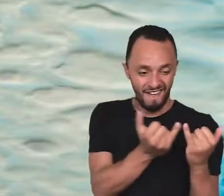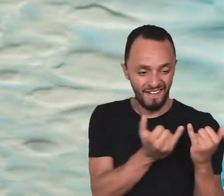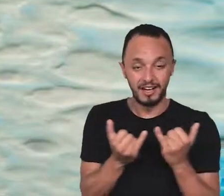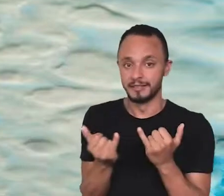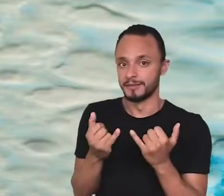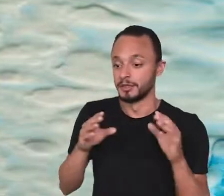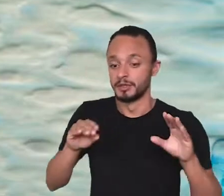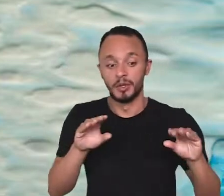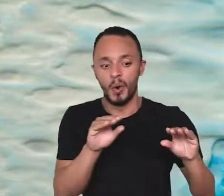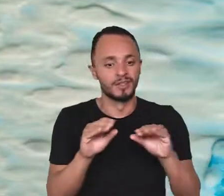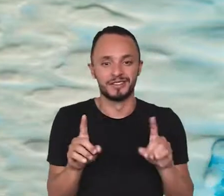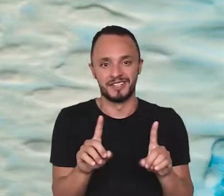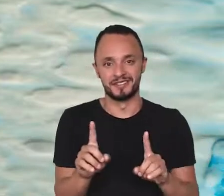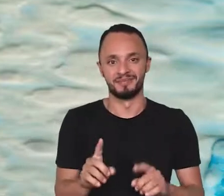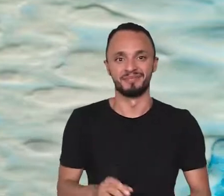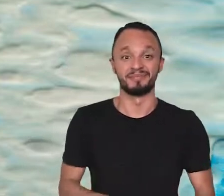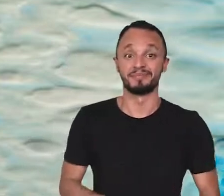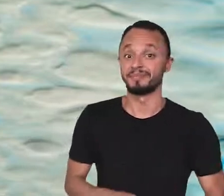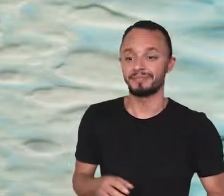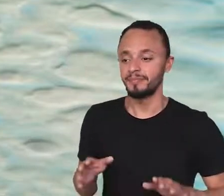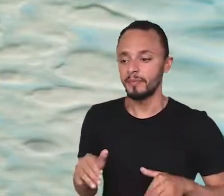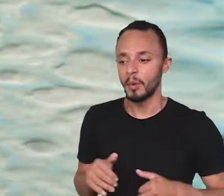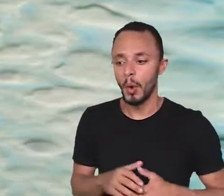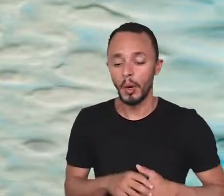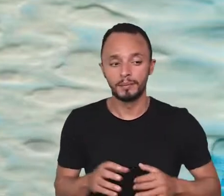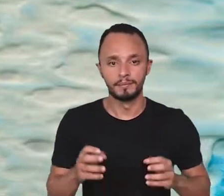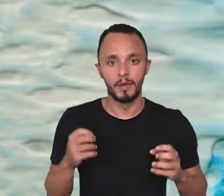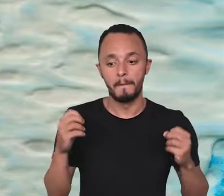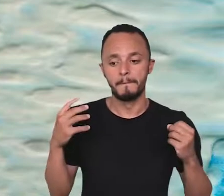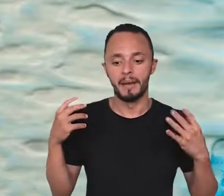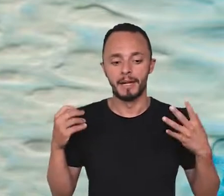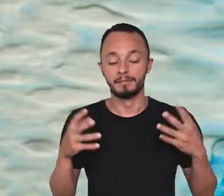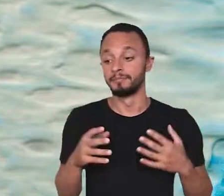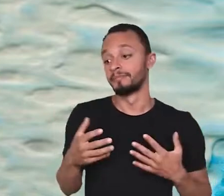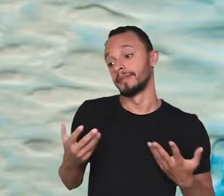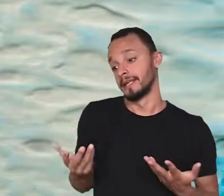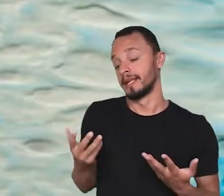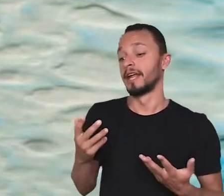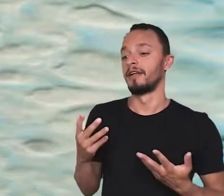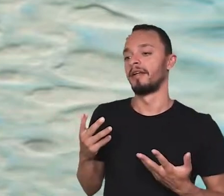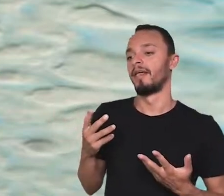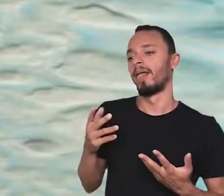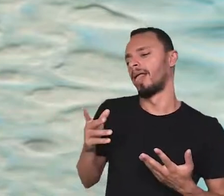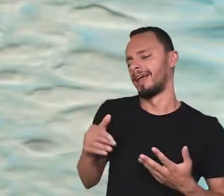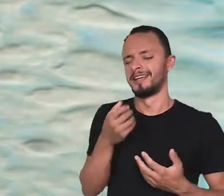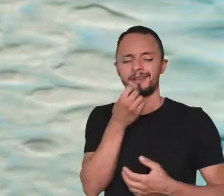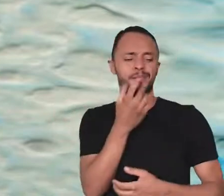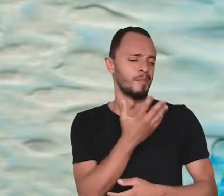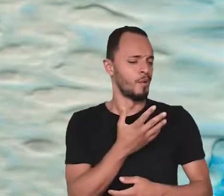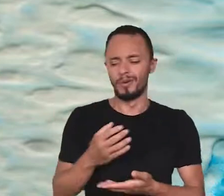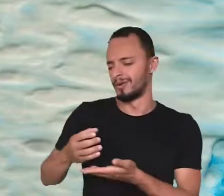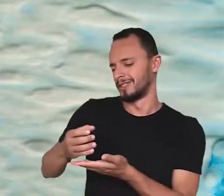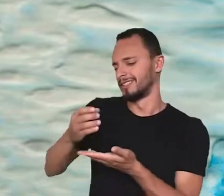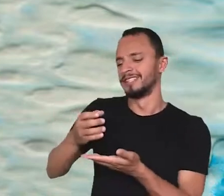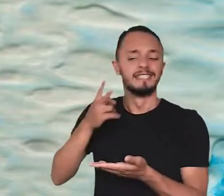Fofoca! Meu Deus! Fofoca! Quero. E aí, se até que enfim tá rolando a nossa cerveja,